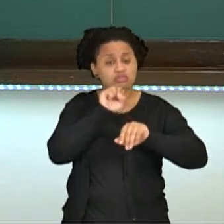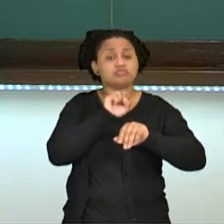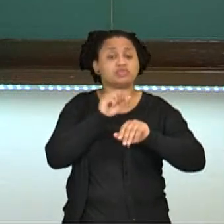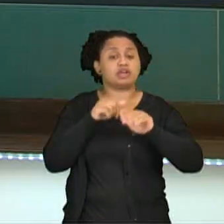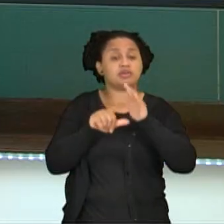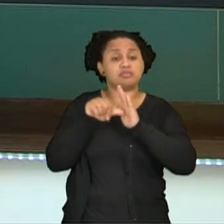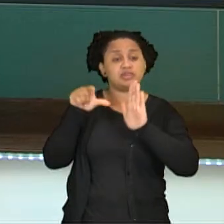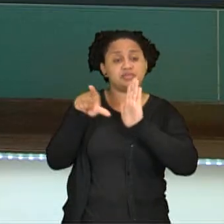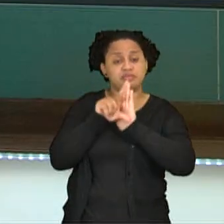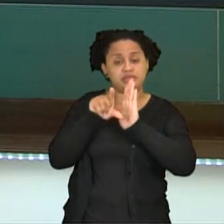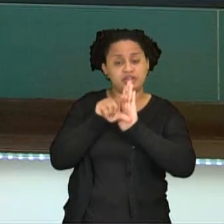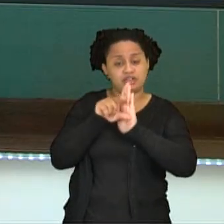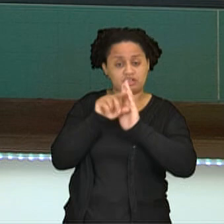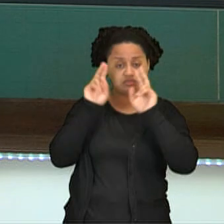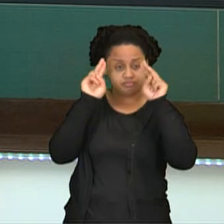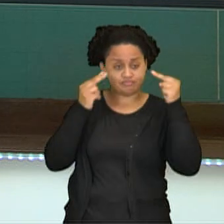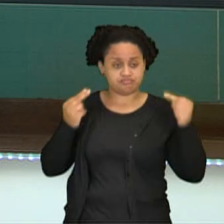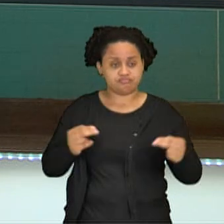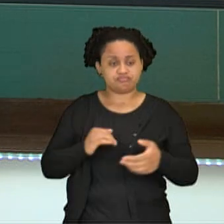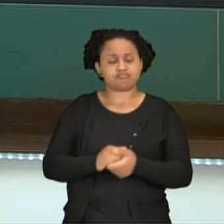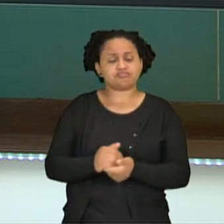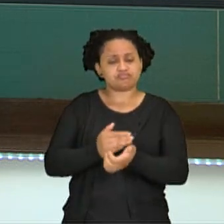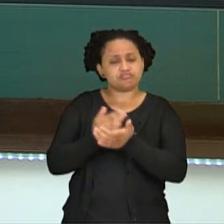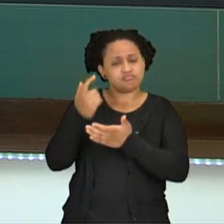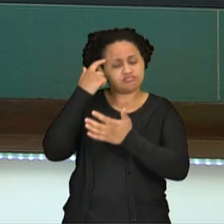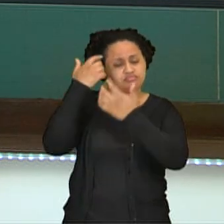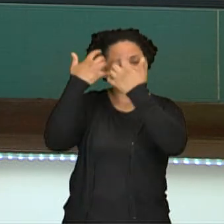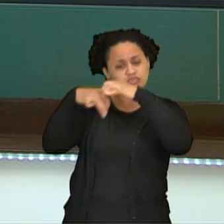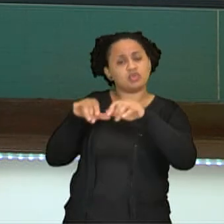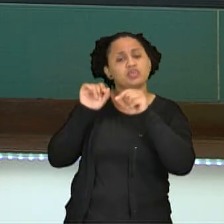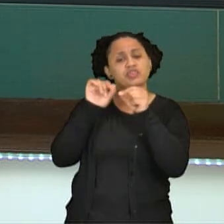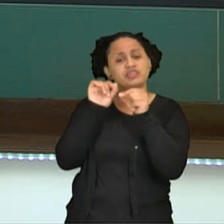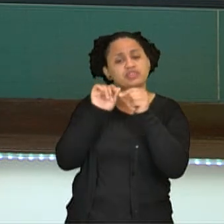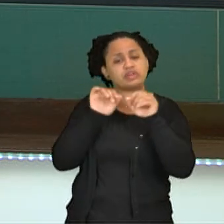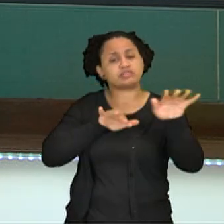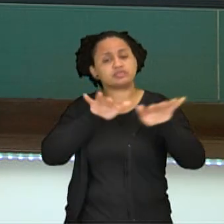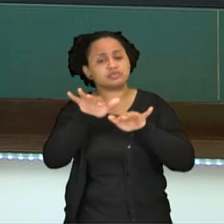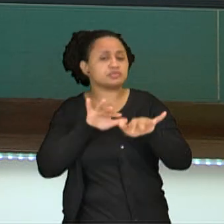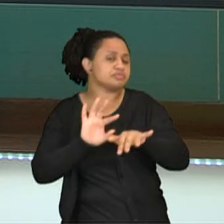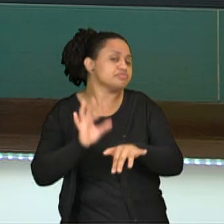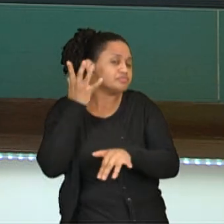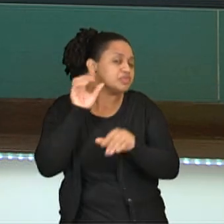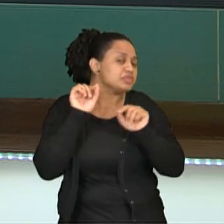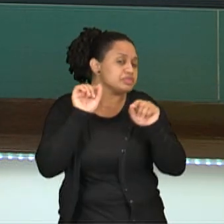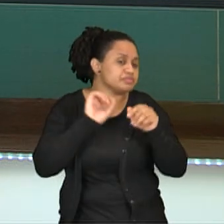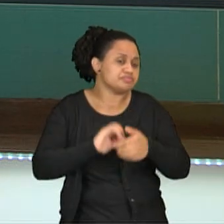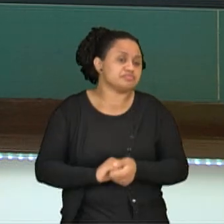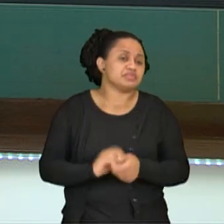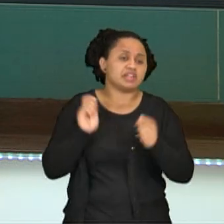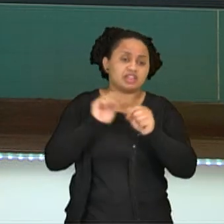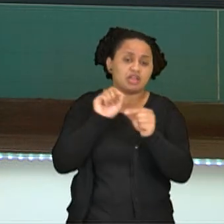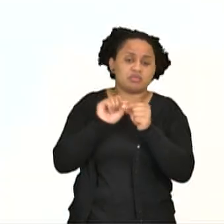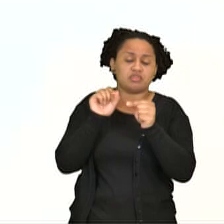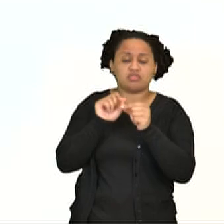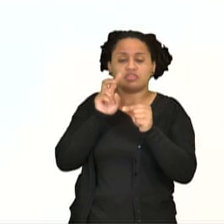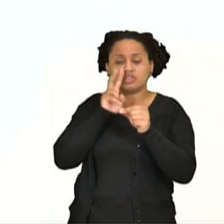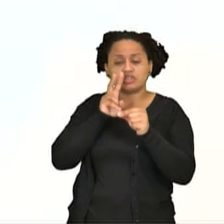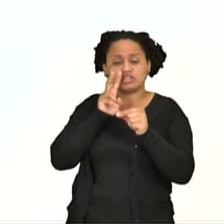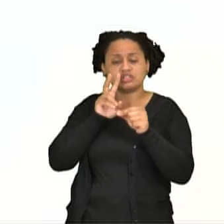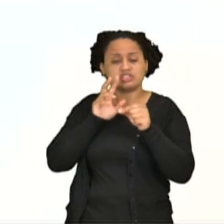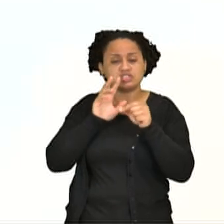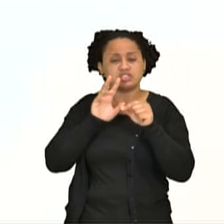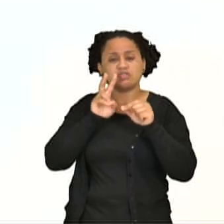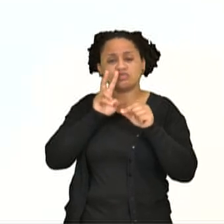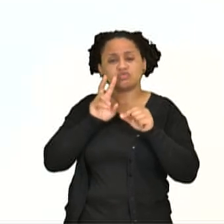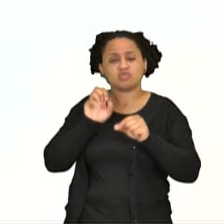de Newton. Só para pensar, o que causa o movimento? É possível aplicar forças em um corpo